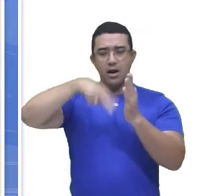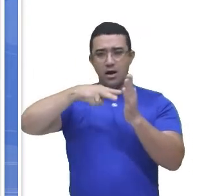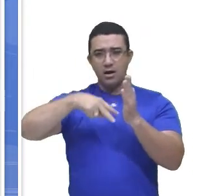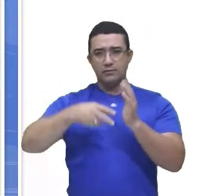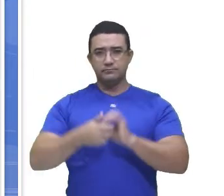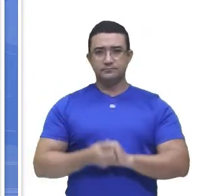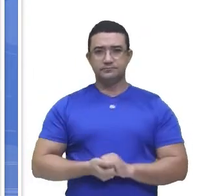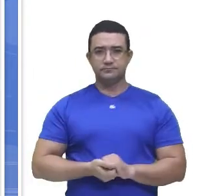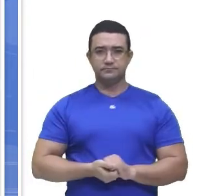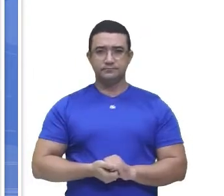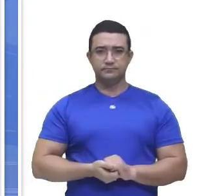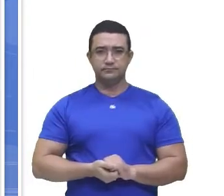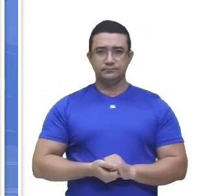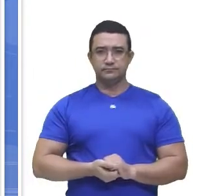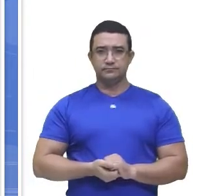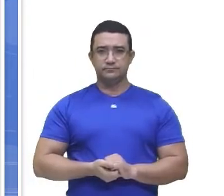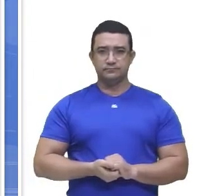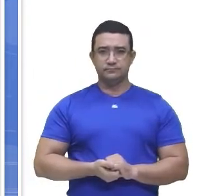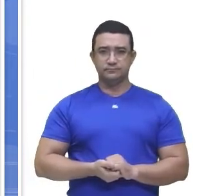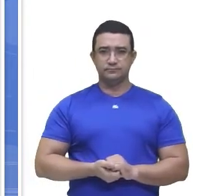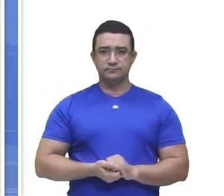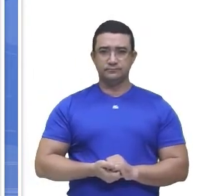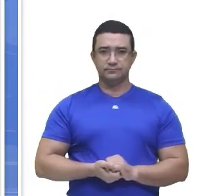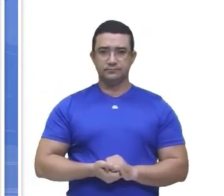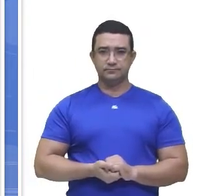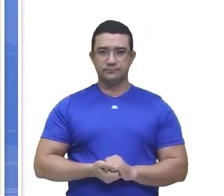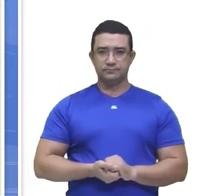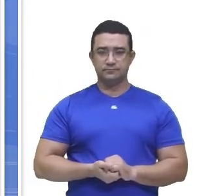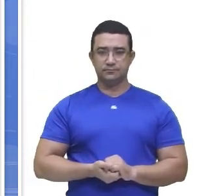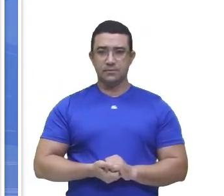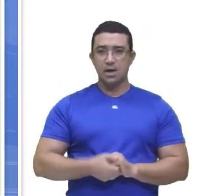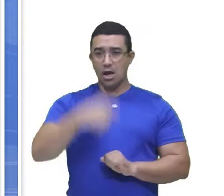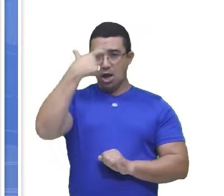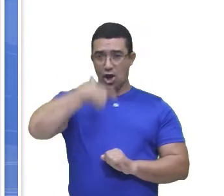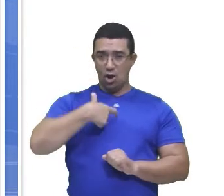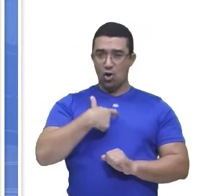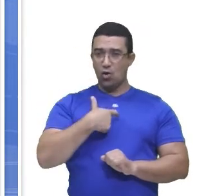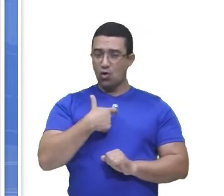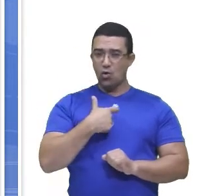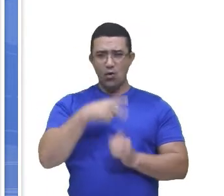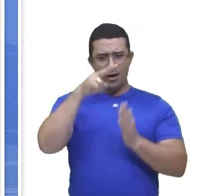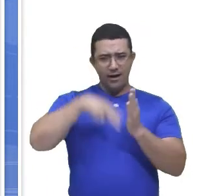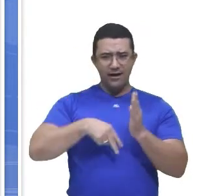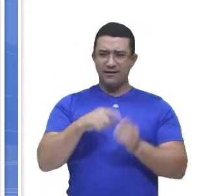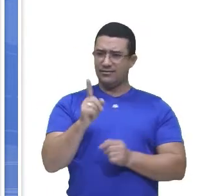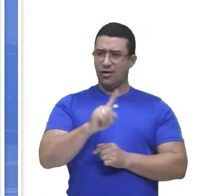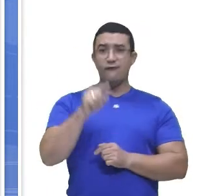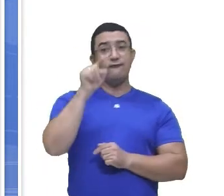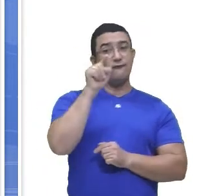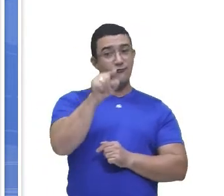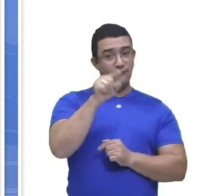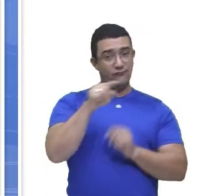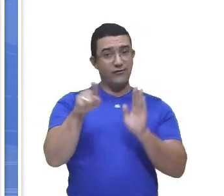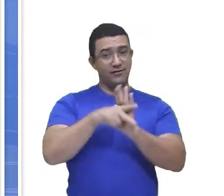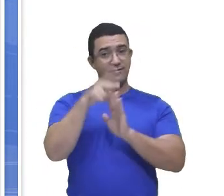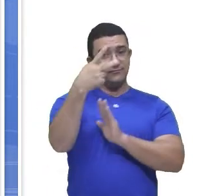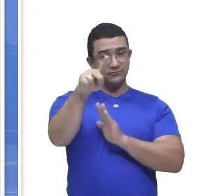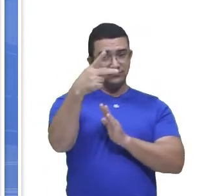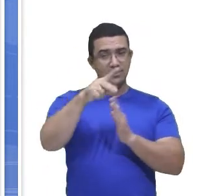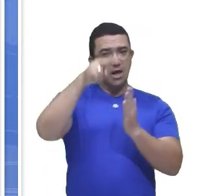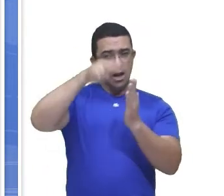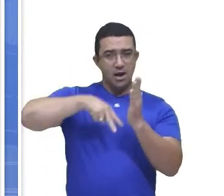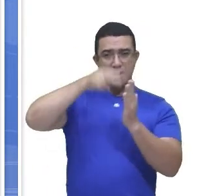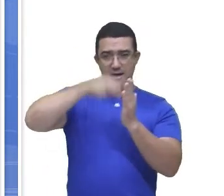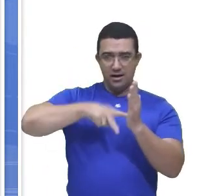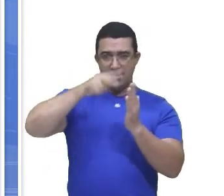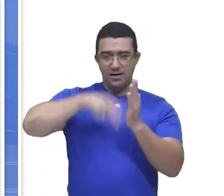porque quando eu leio, eu termino entregando a resposta. Vocês já perceberam? Claro, eu vou ter que ler segundo a tonicidade do